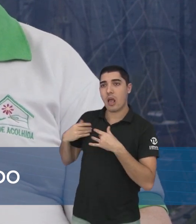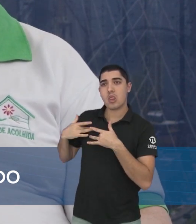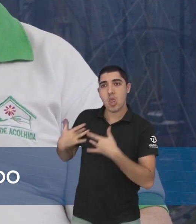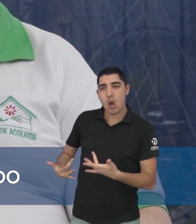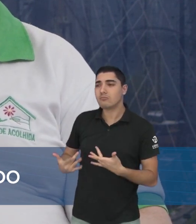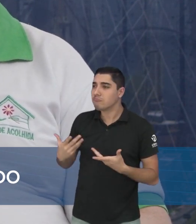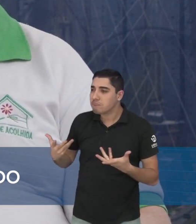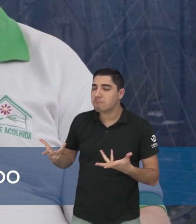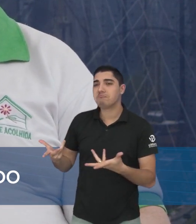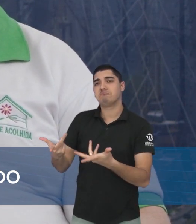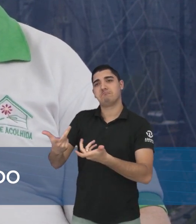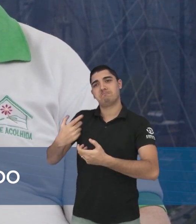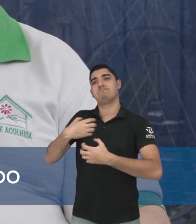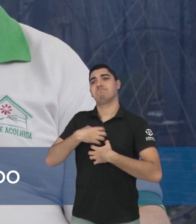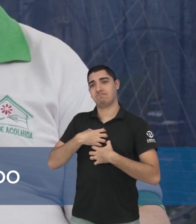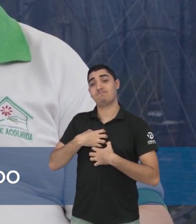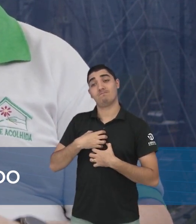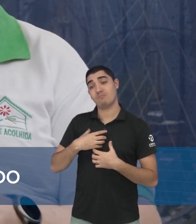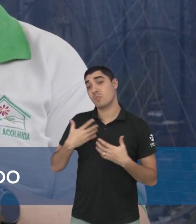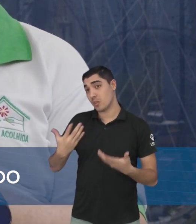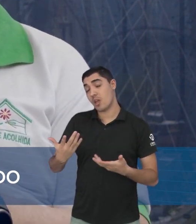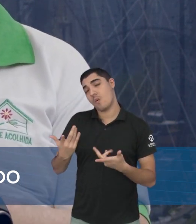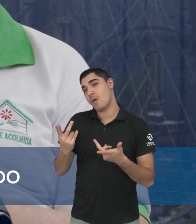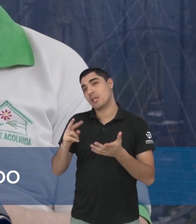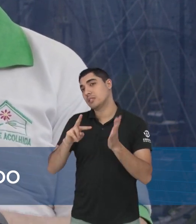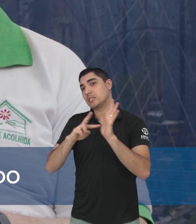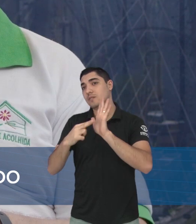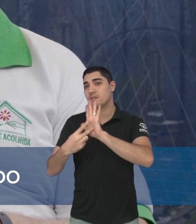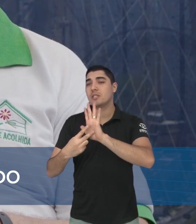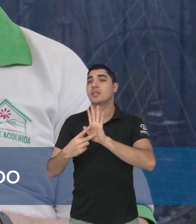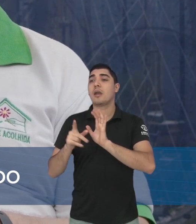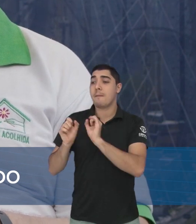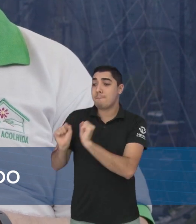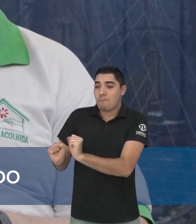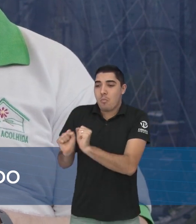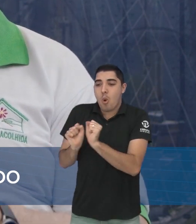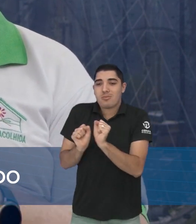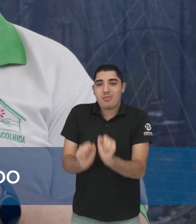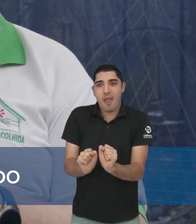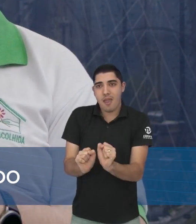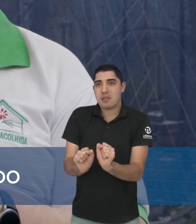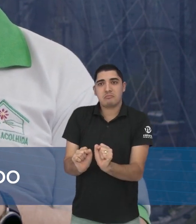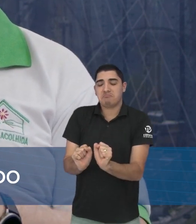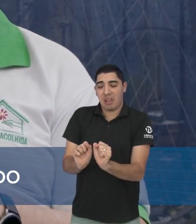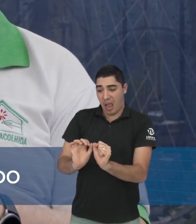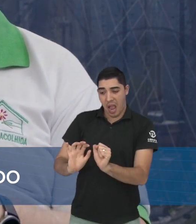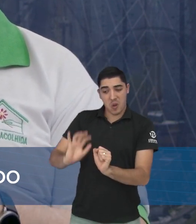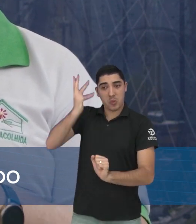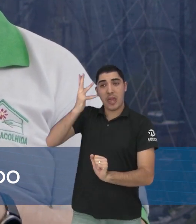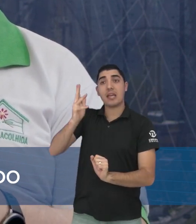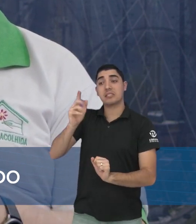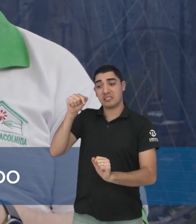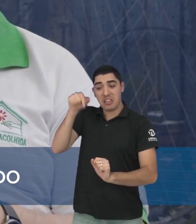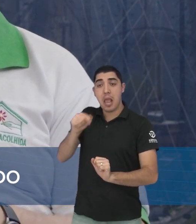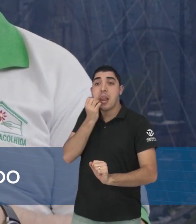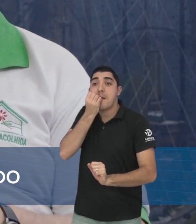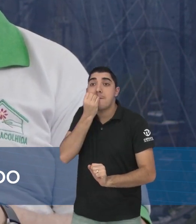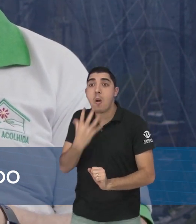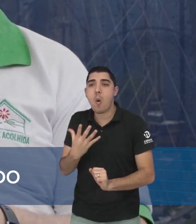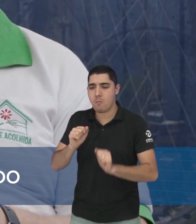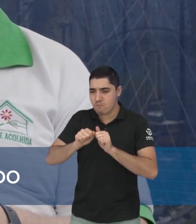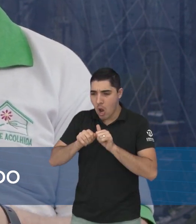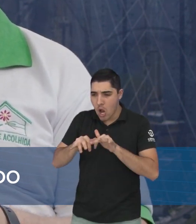É espetacular. Então, existe um poder de, vamos dizer assim, de articulação da prática do